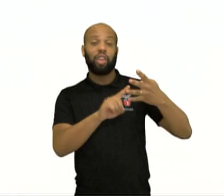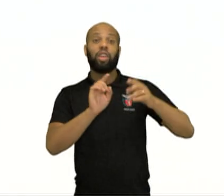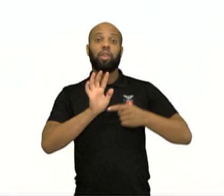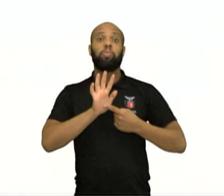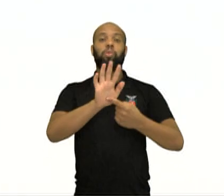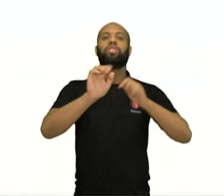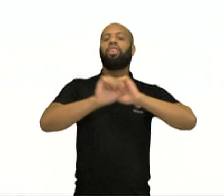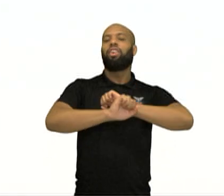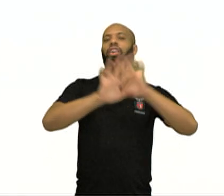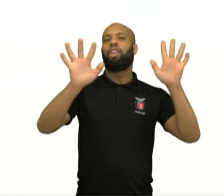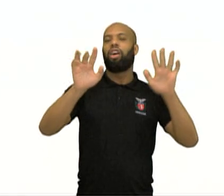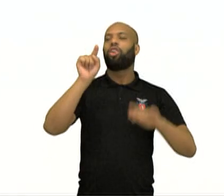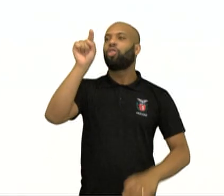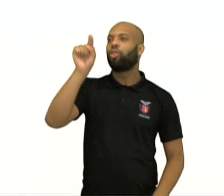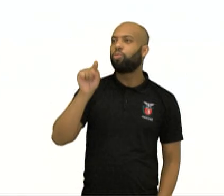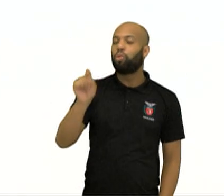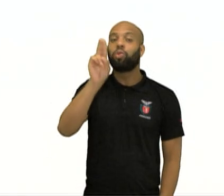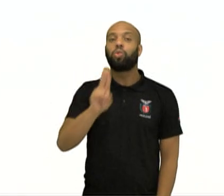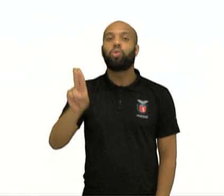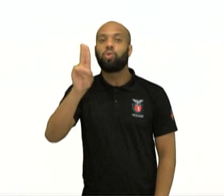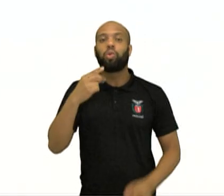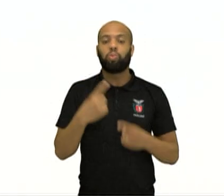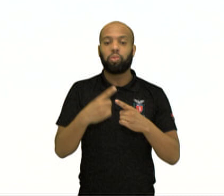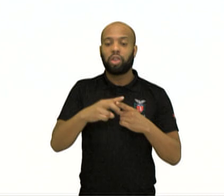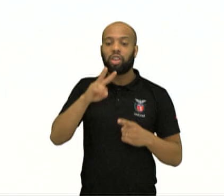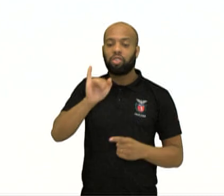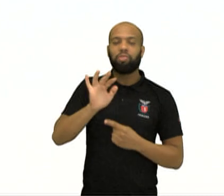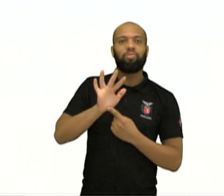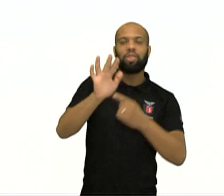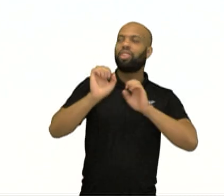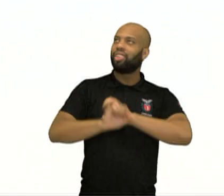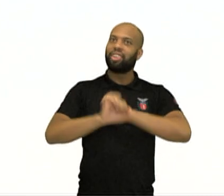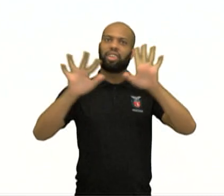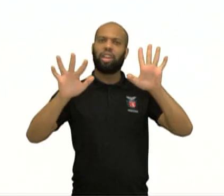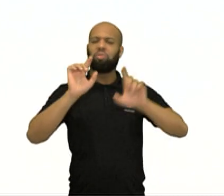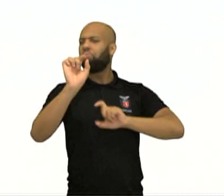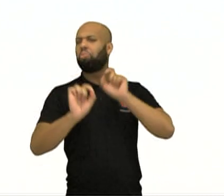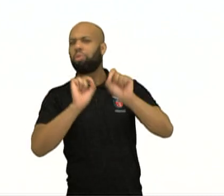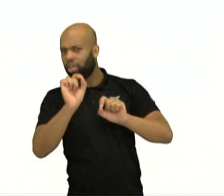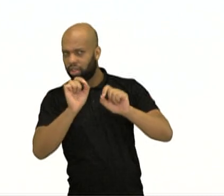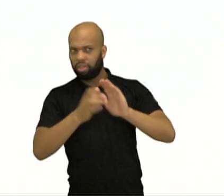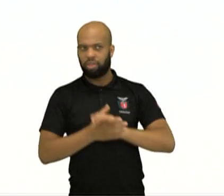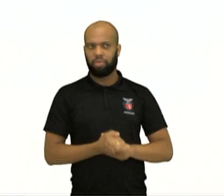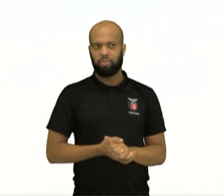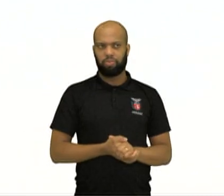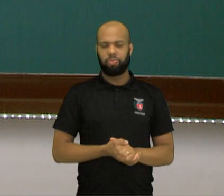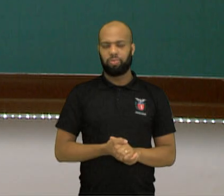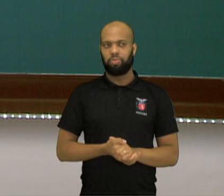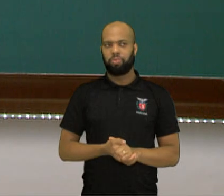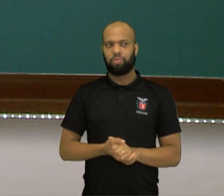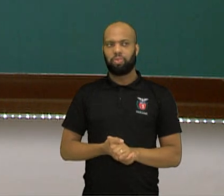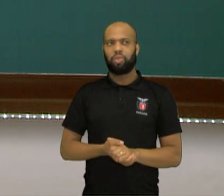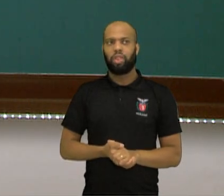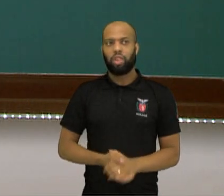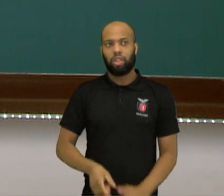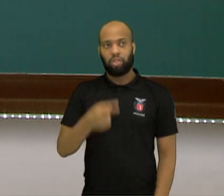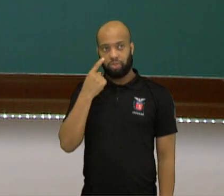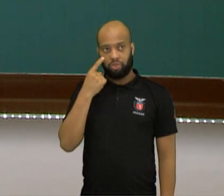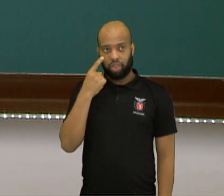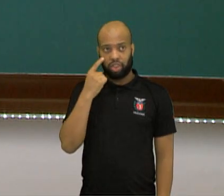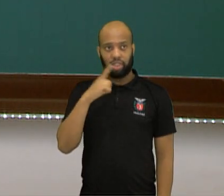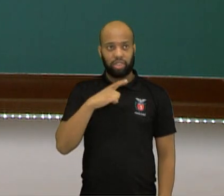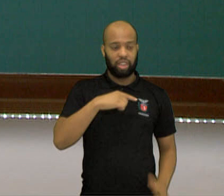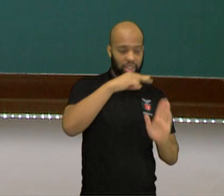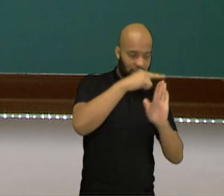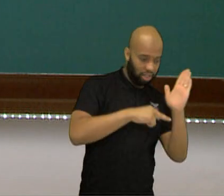Esclarecer, né? Os 2 pontos foram utilizados aqui para esclarecer. Esclarecer o quê, né? Aqui, ó, da